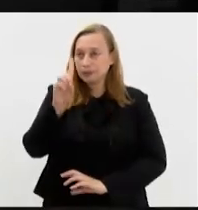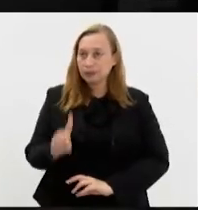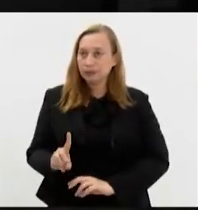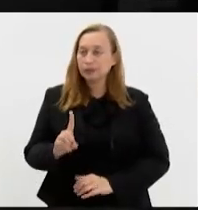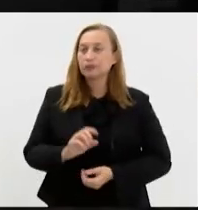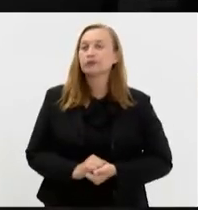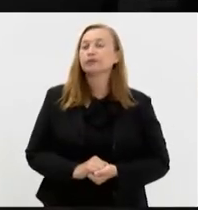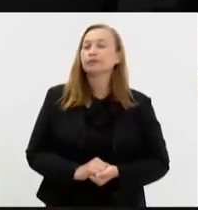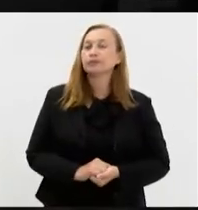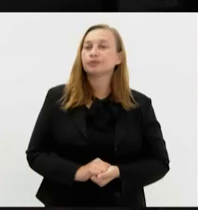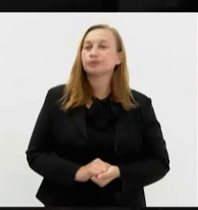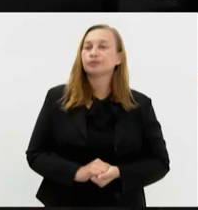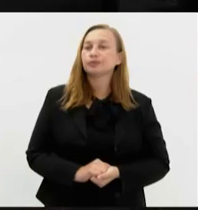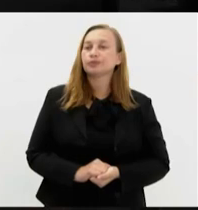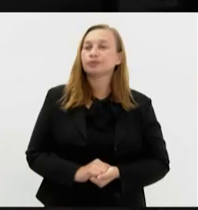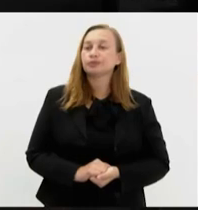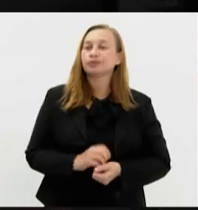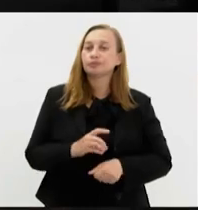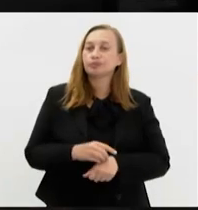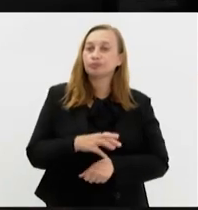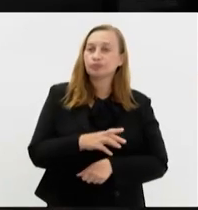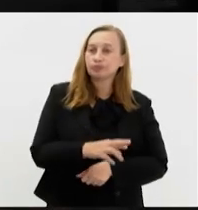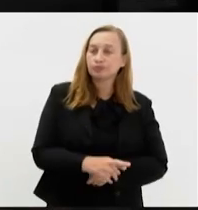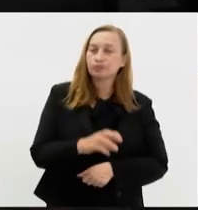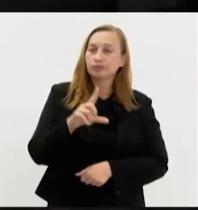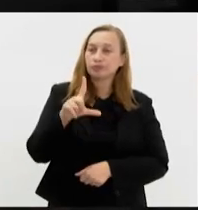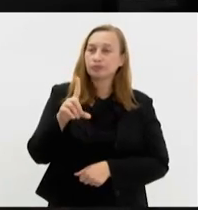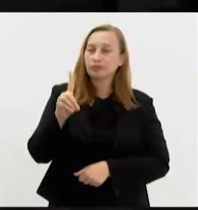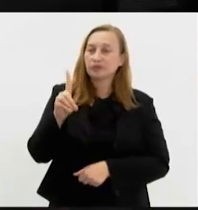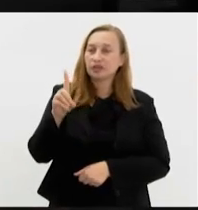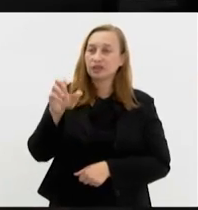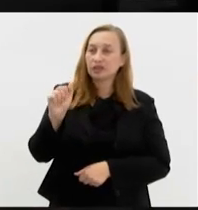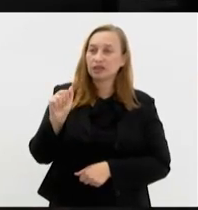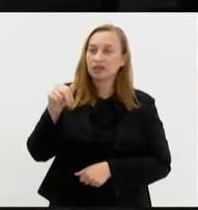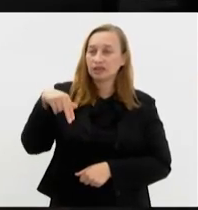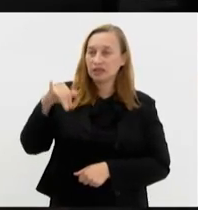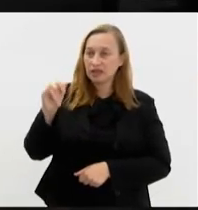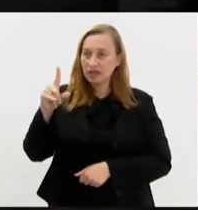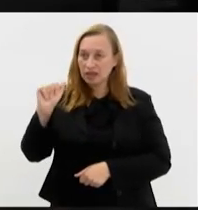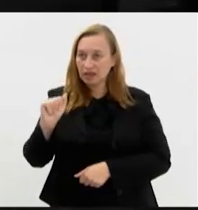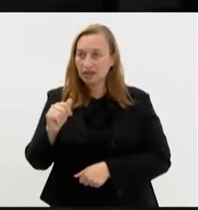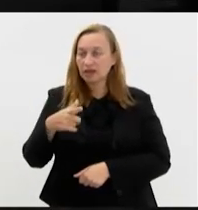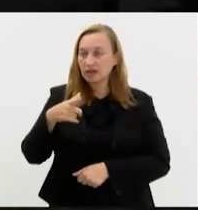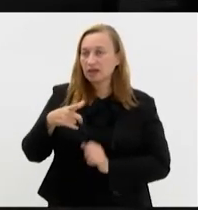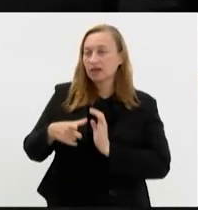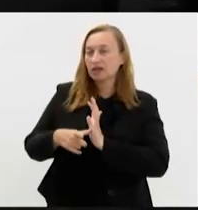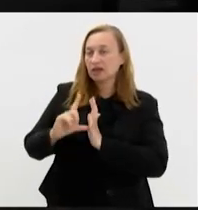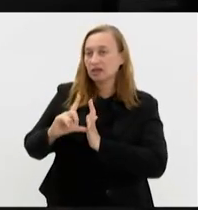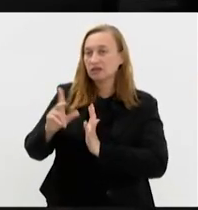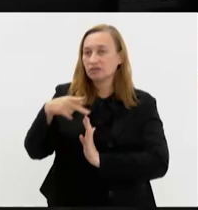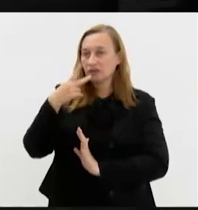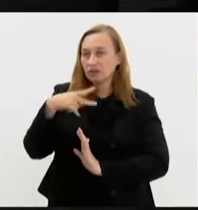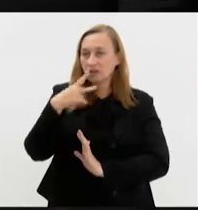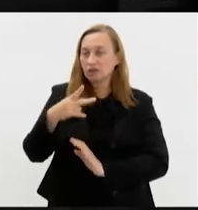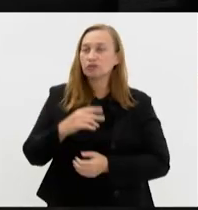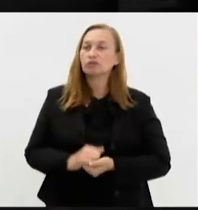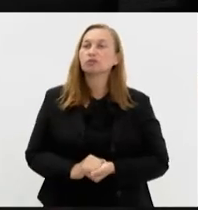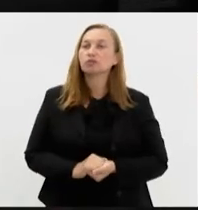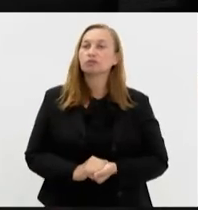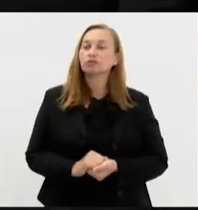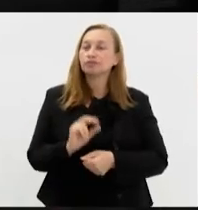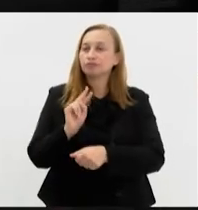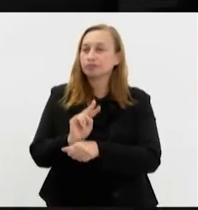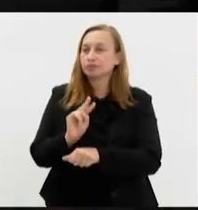é presente Como disse Dra Daniela desembargadora Daniela na fala anterior né como uma